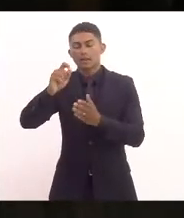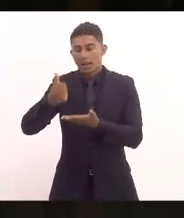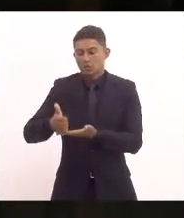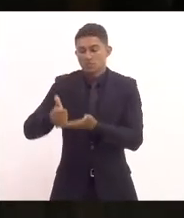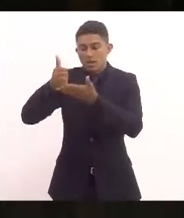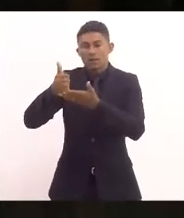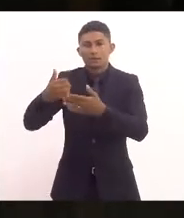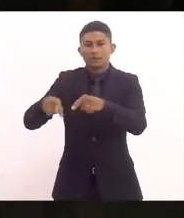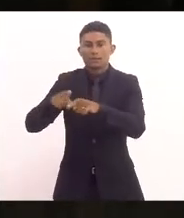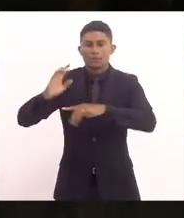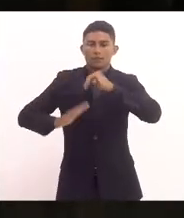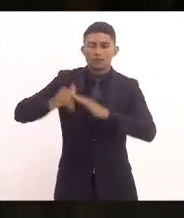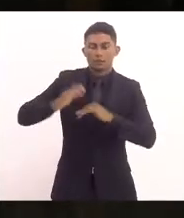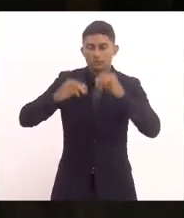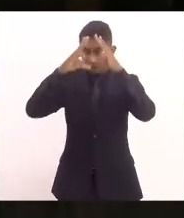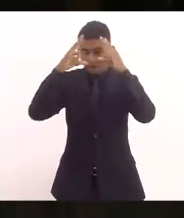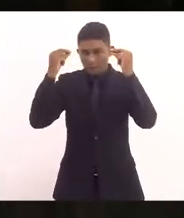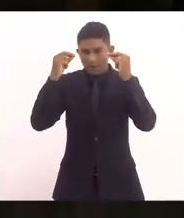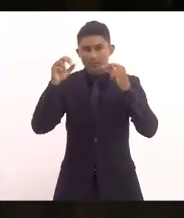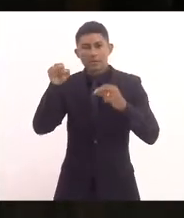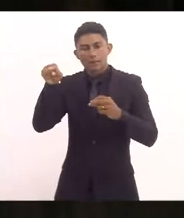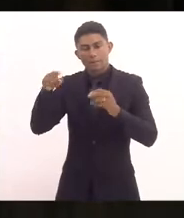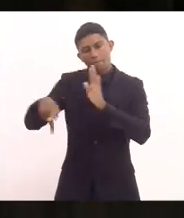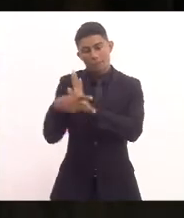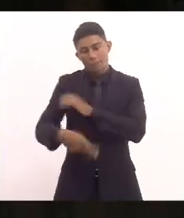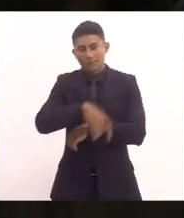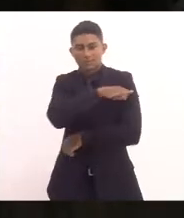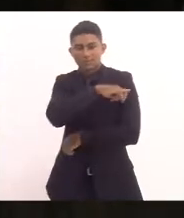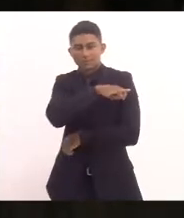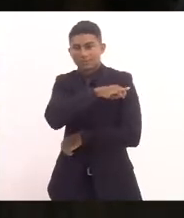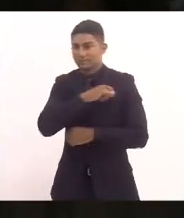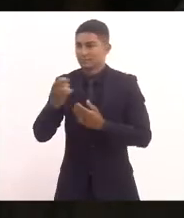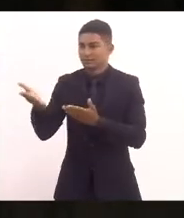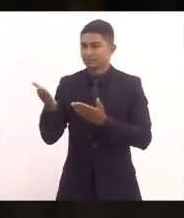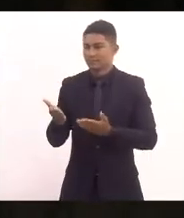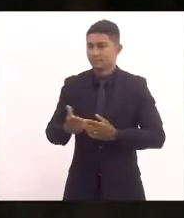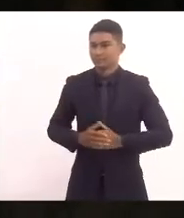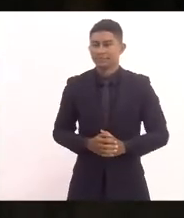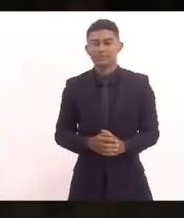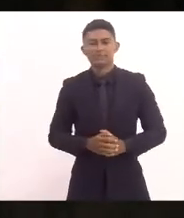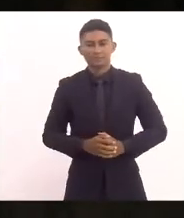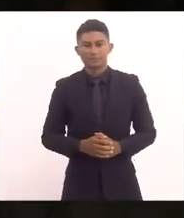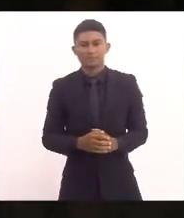de Enfermagem do município do Rio de Janeiro.